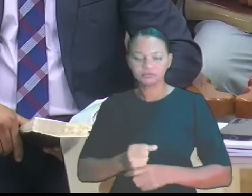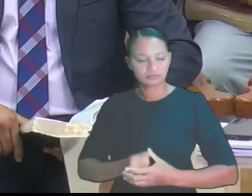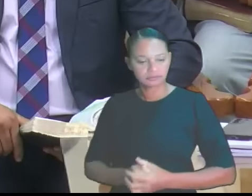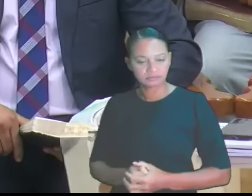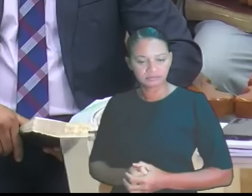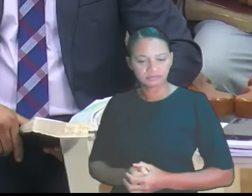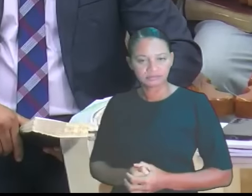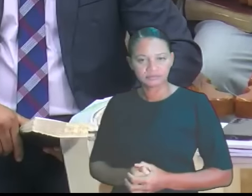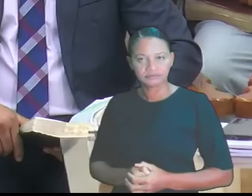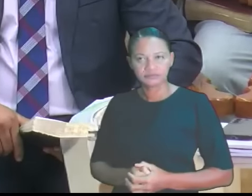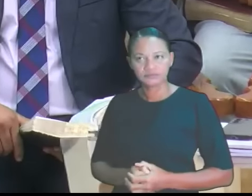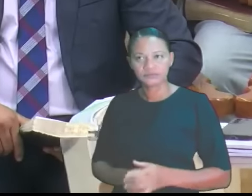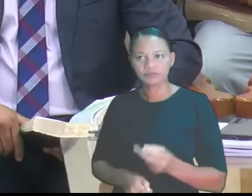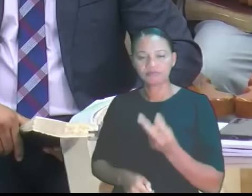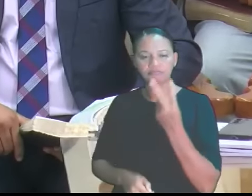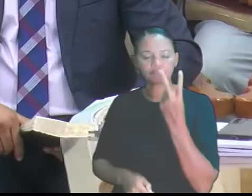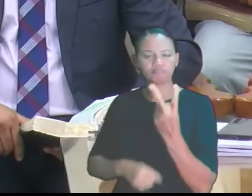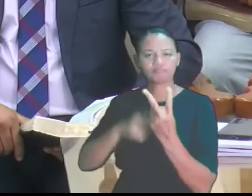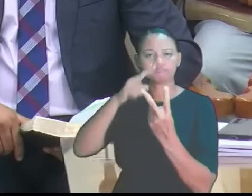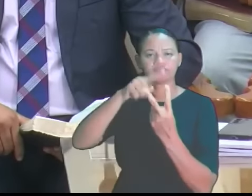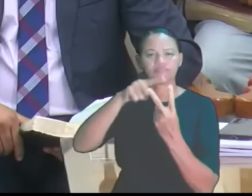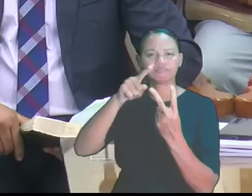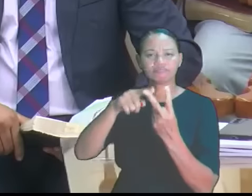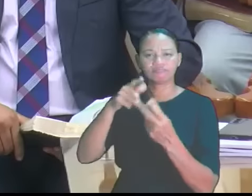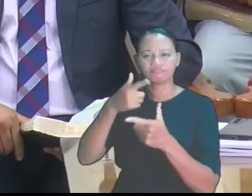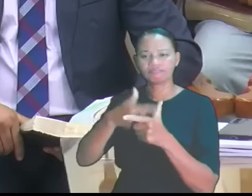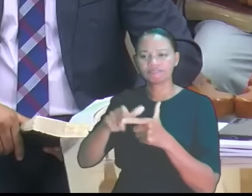Agora tem dois problemas, que foi: